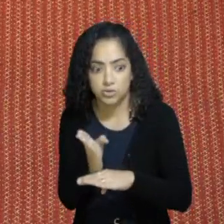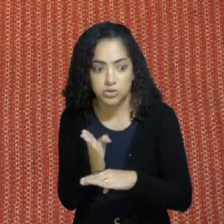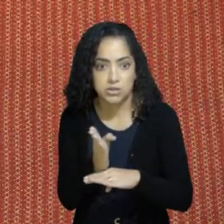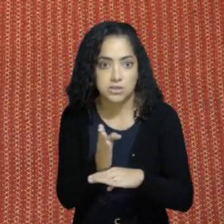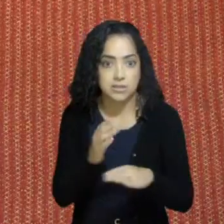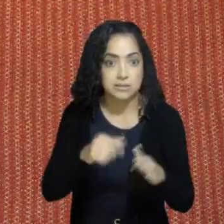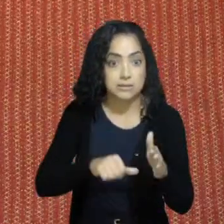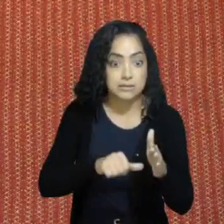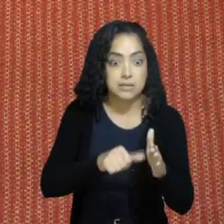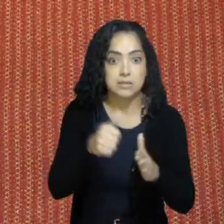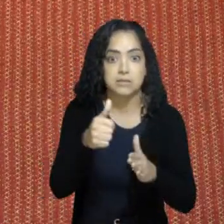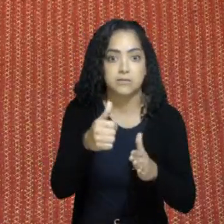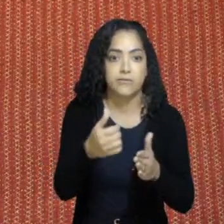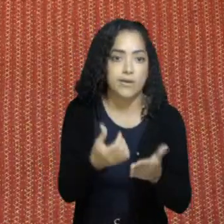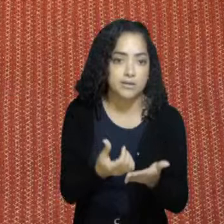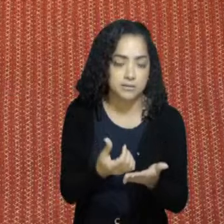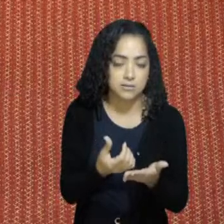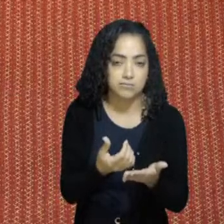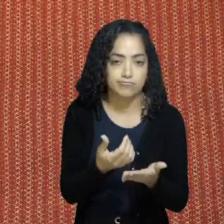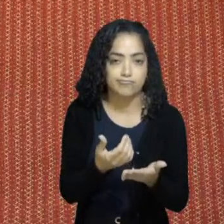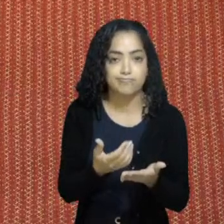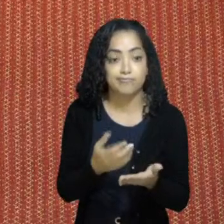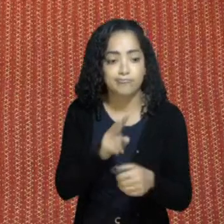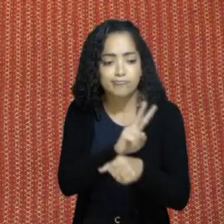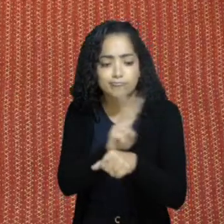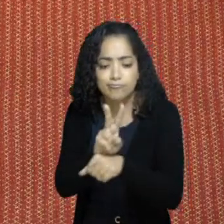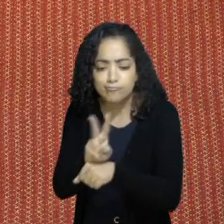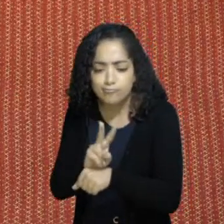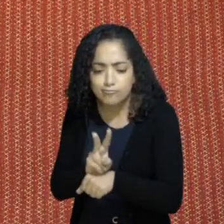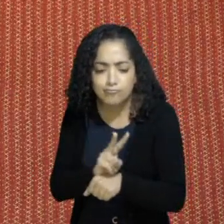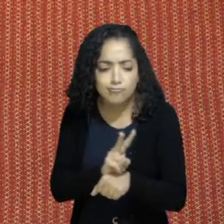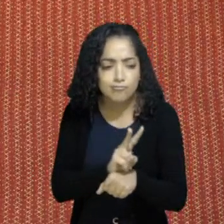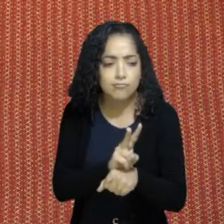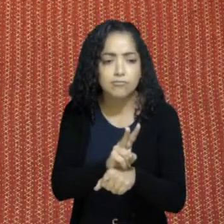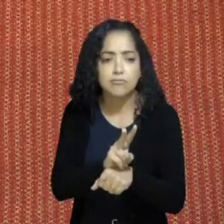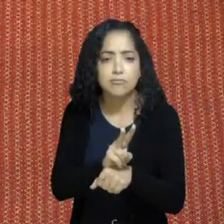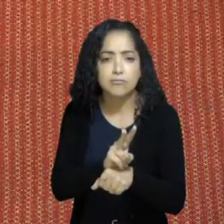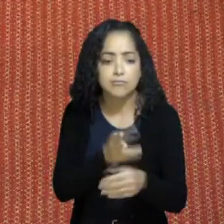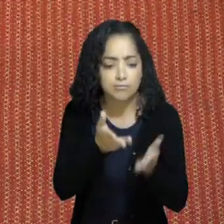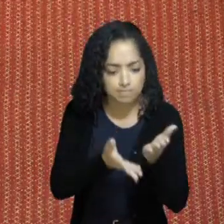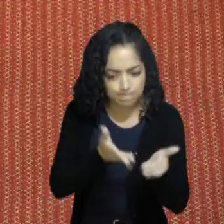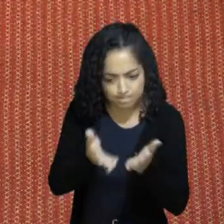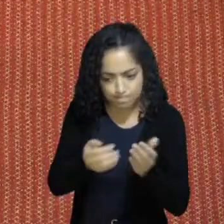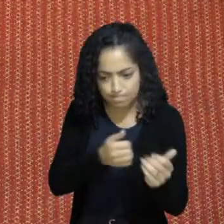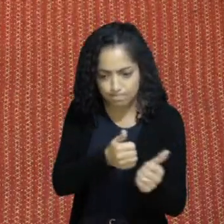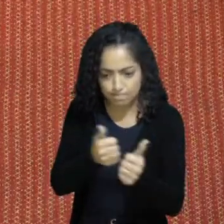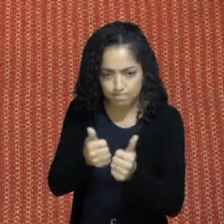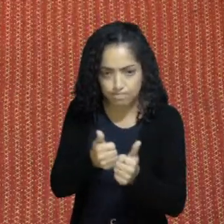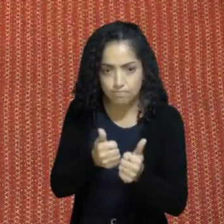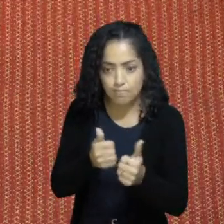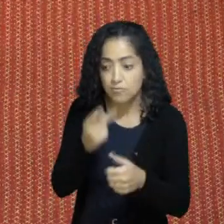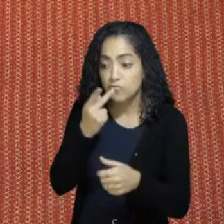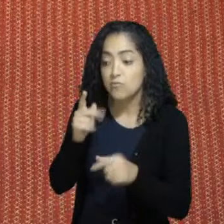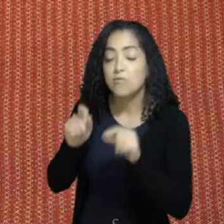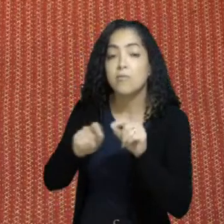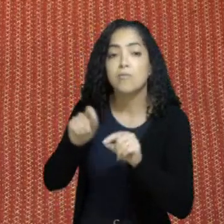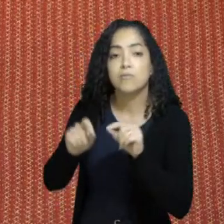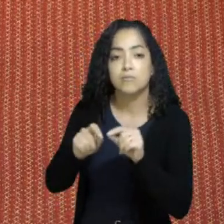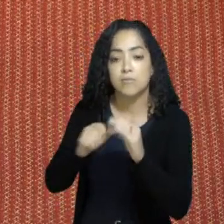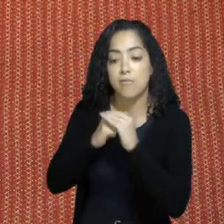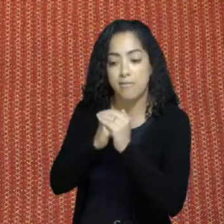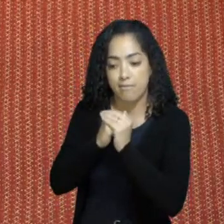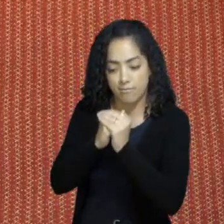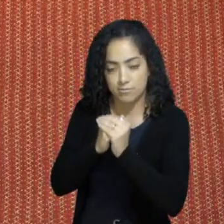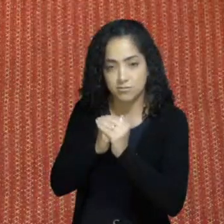que ainda tem alguém que fiscalize se ele realmente está sendo bem tratado isso que nós vamos falar para essa mãe Reze para o seu filho um dia